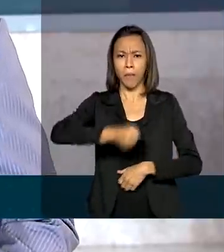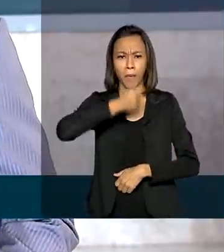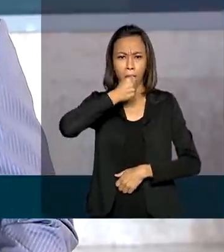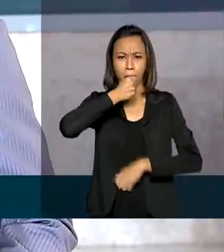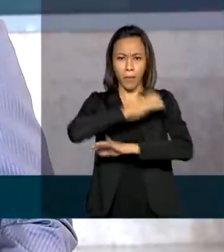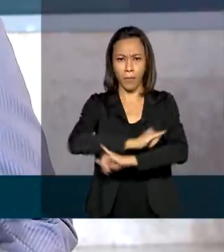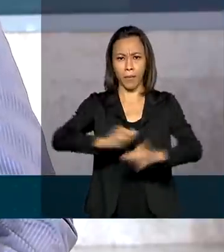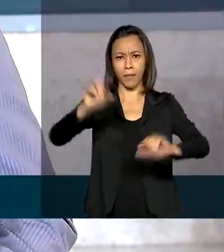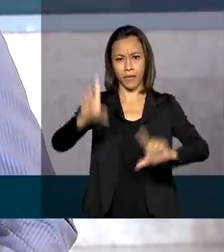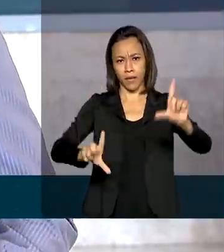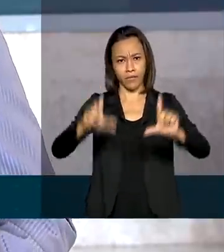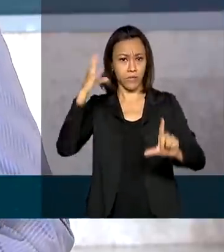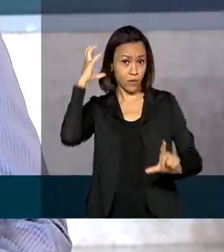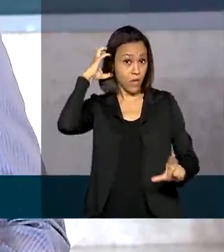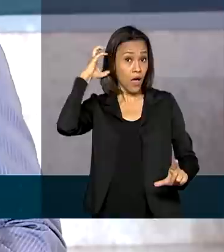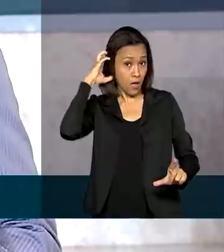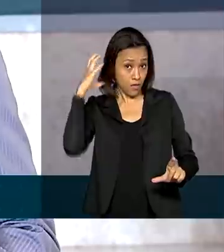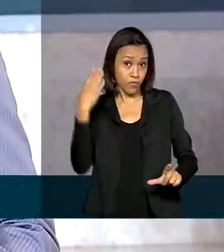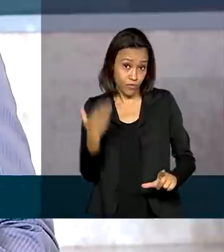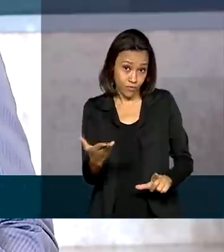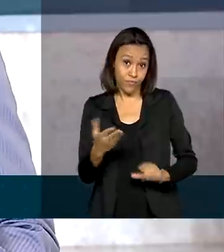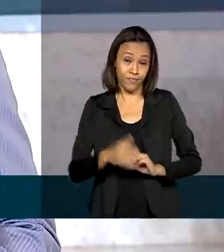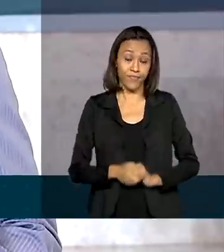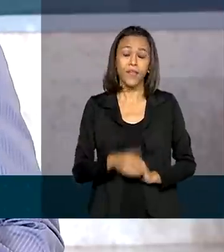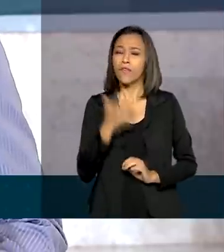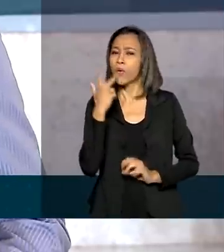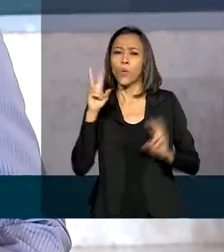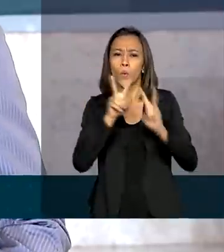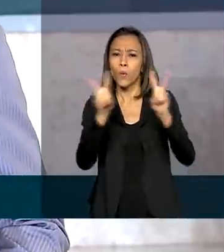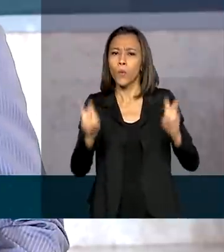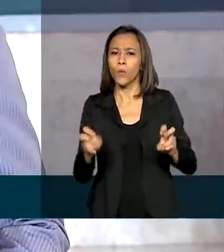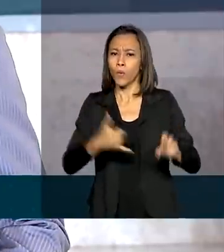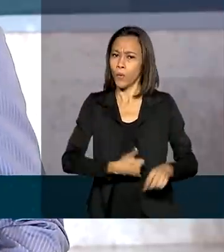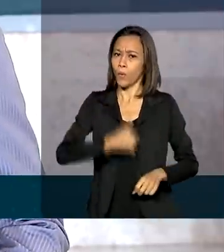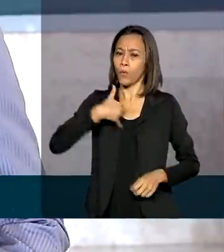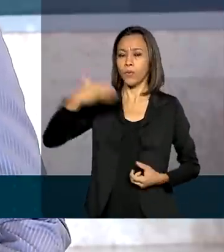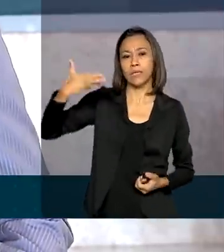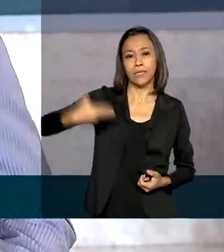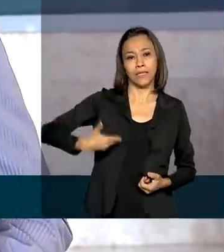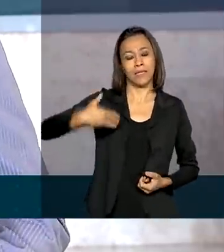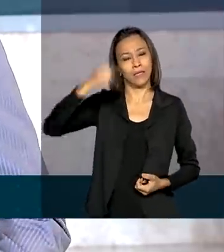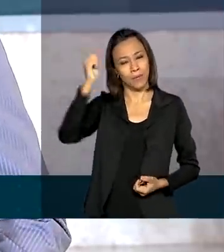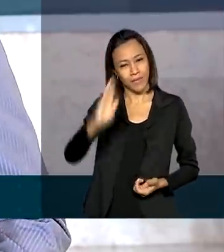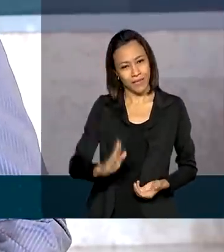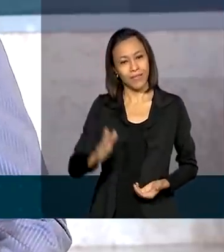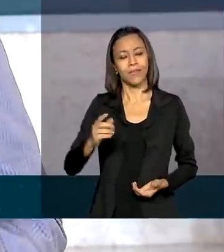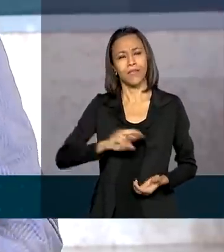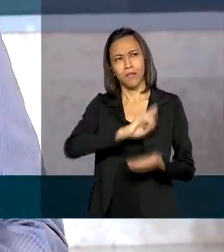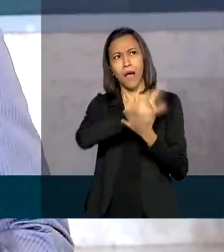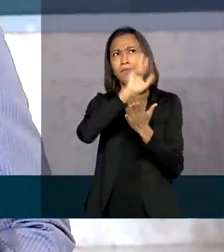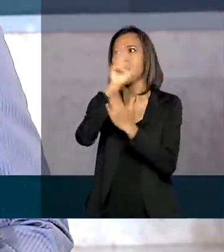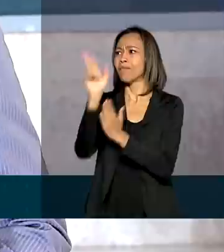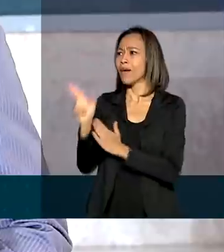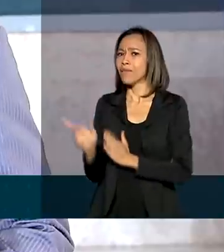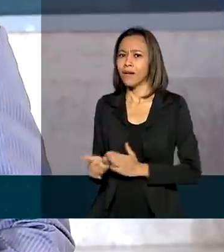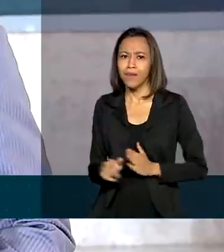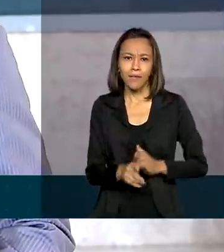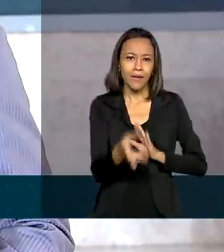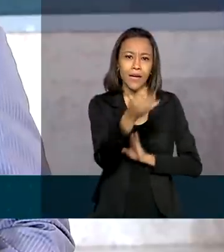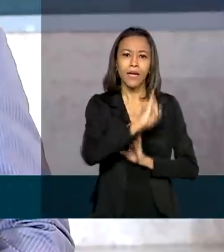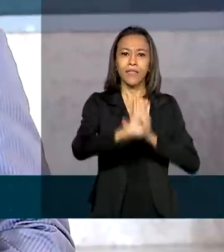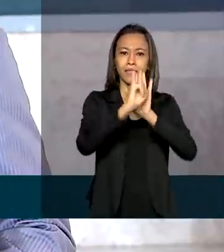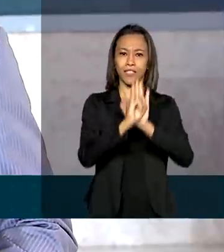em cadeia nacional de rádio e televisão. Ele falou sobre o orgulho de ser brasileiro e a diversidade na formação da